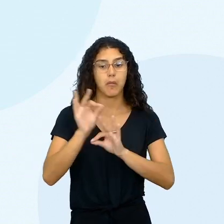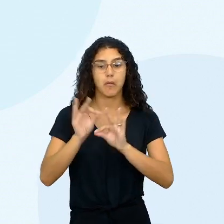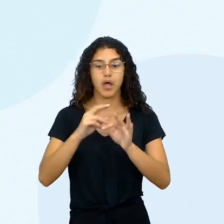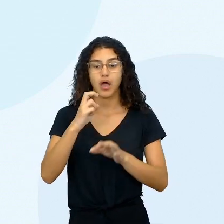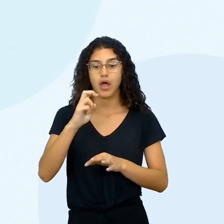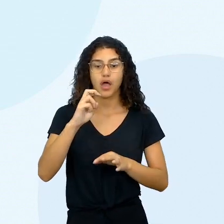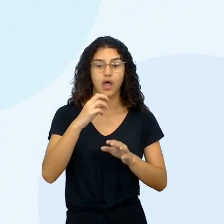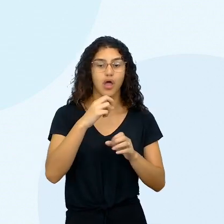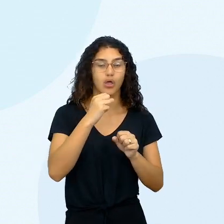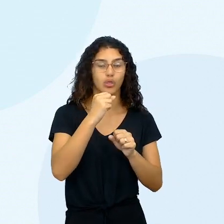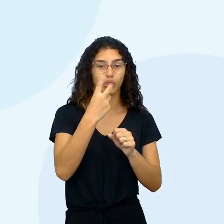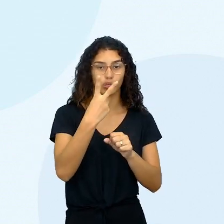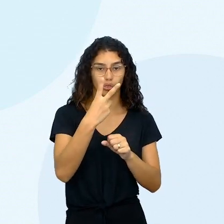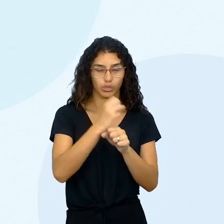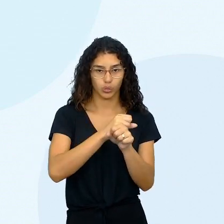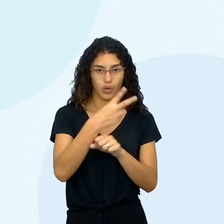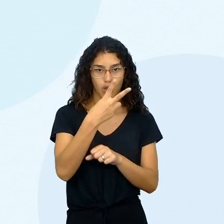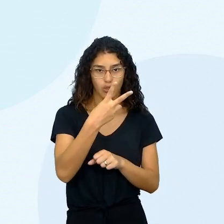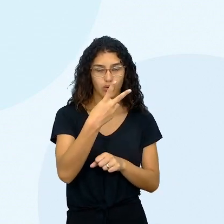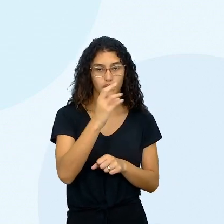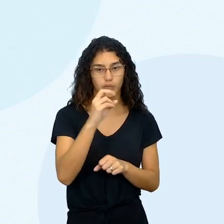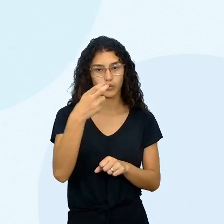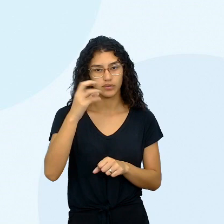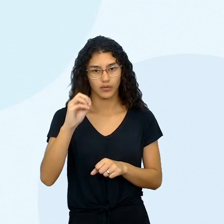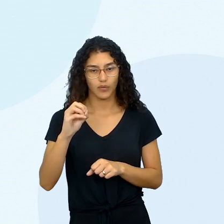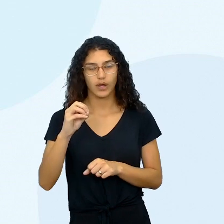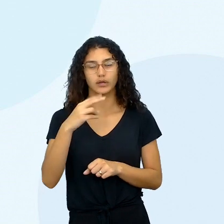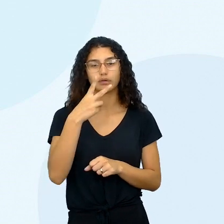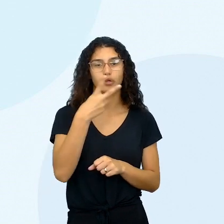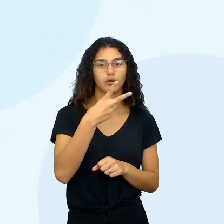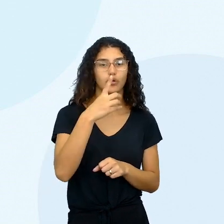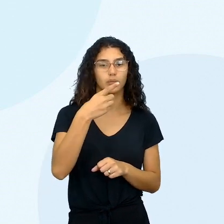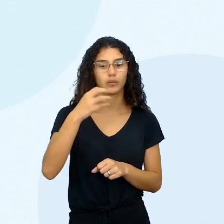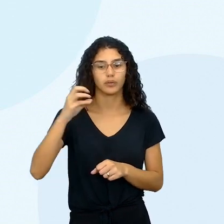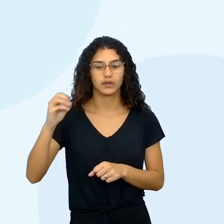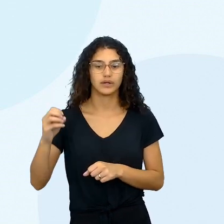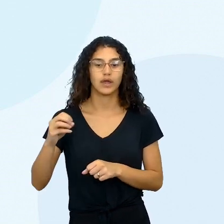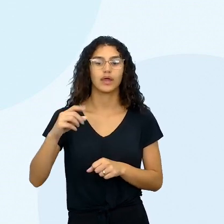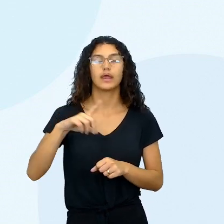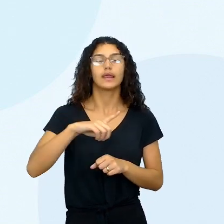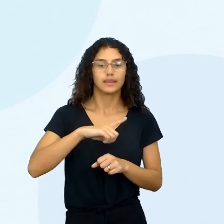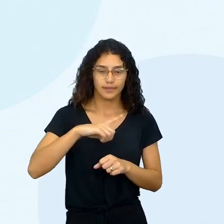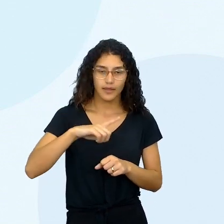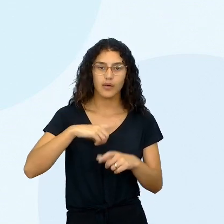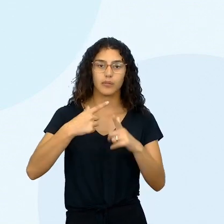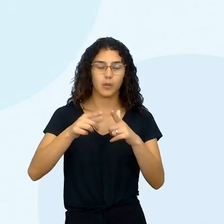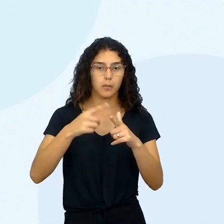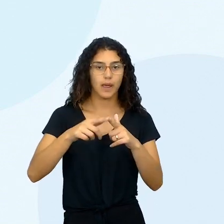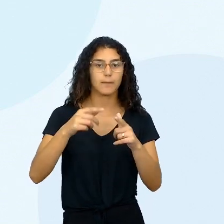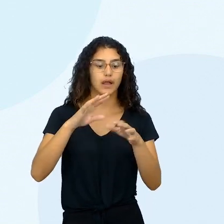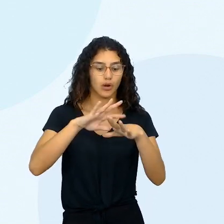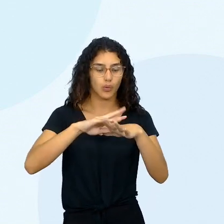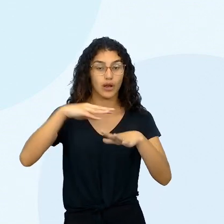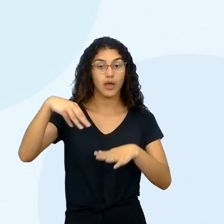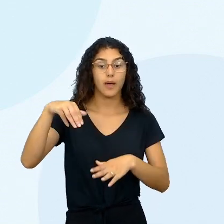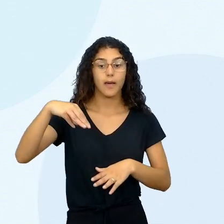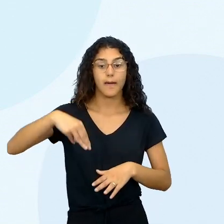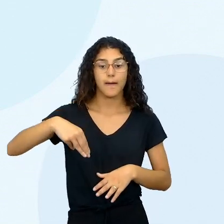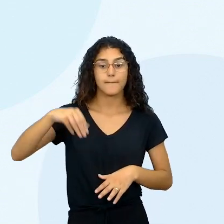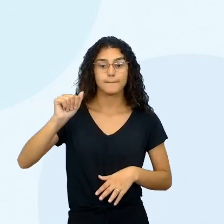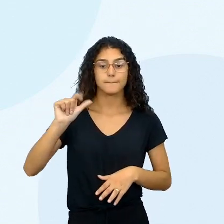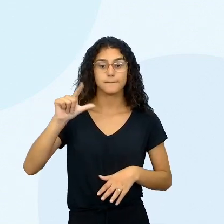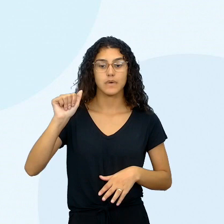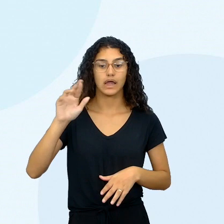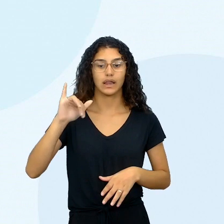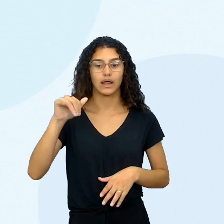a 2100 de ter casos de malária até a Argentina, né, coisa que hoje ainda está